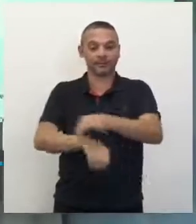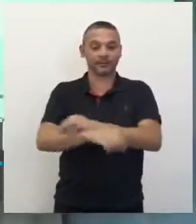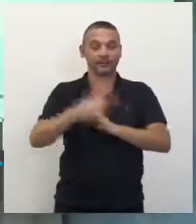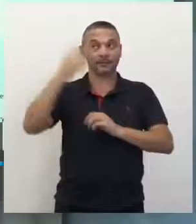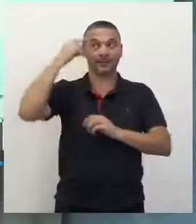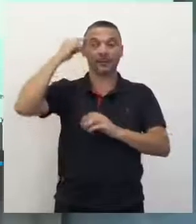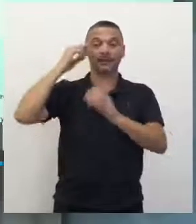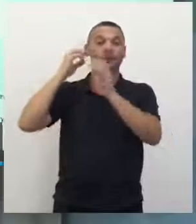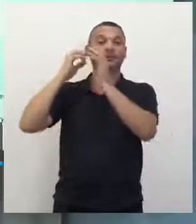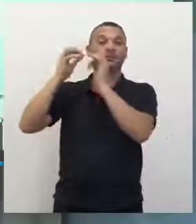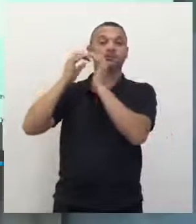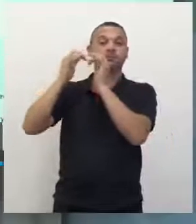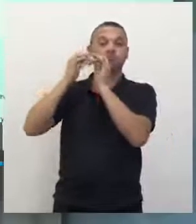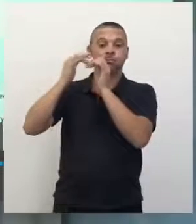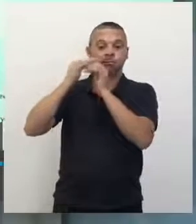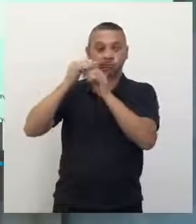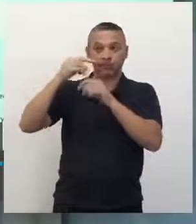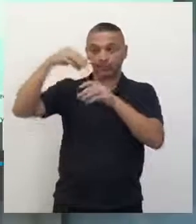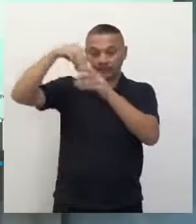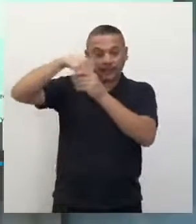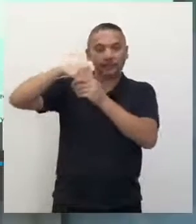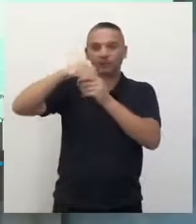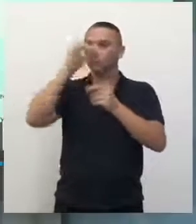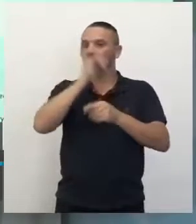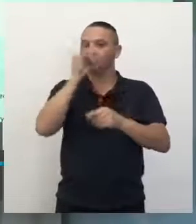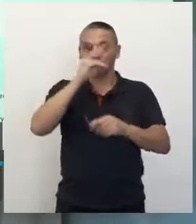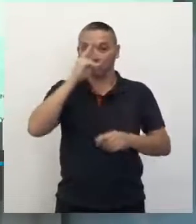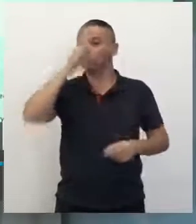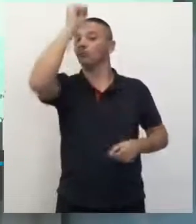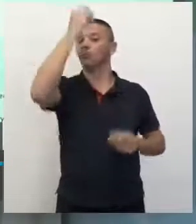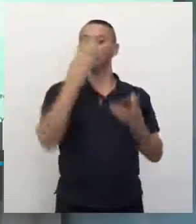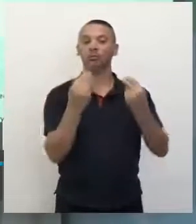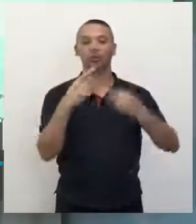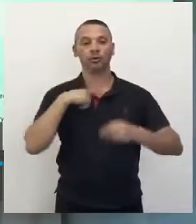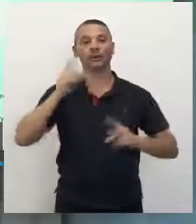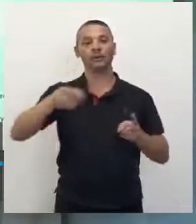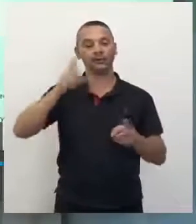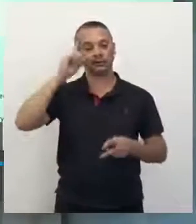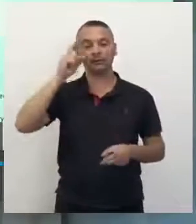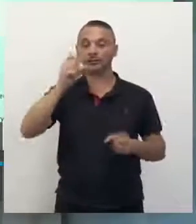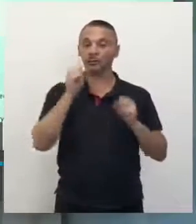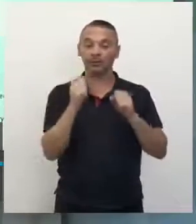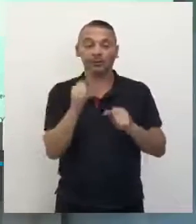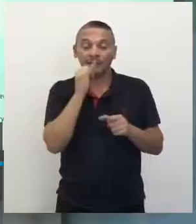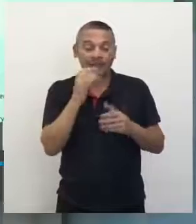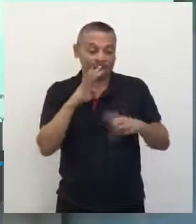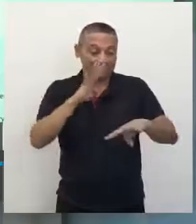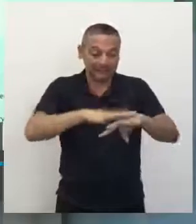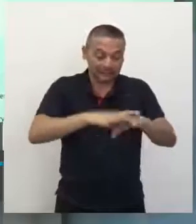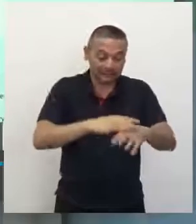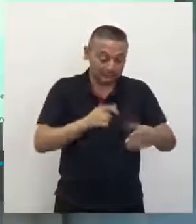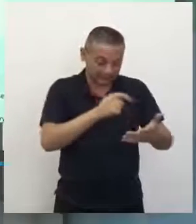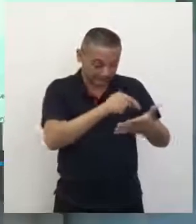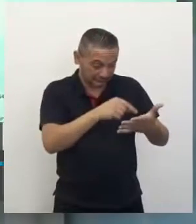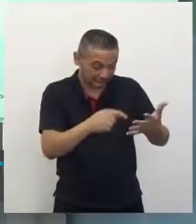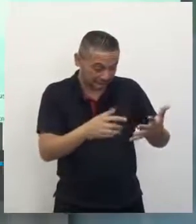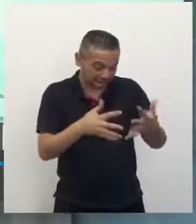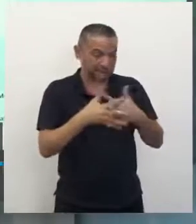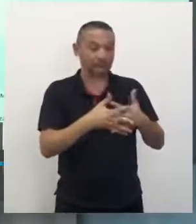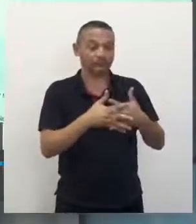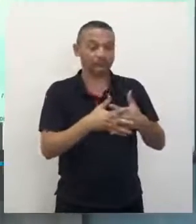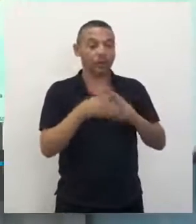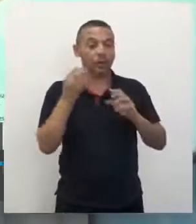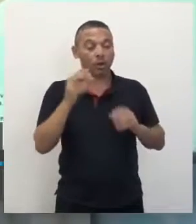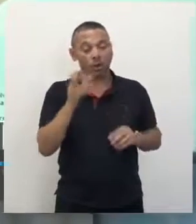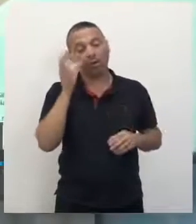mais gasta energia do nosso corpo, independente do que a gente está fazendo. Você pode fazer um problema de matemática complicadíssimo, ou pode estar dormindo e sonhando